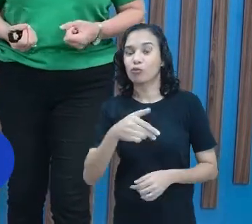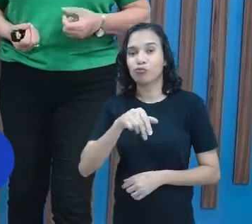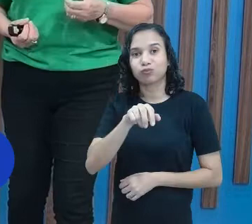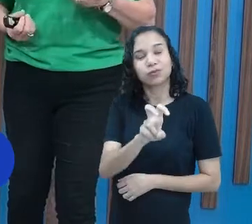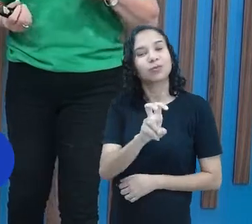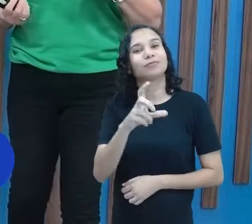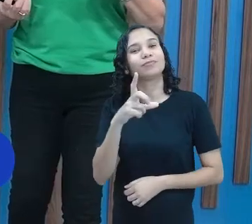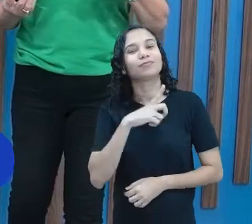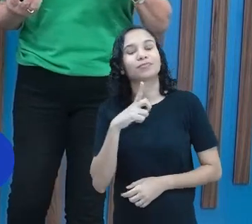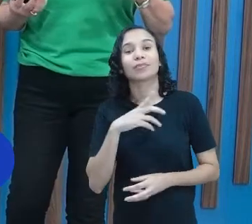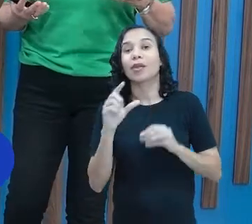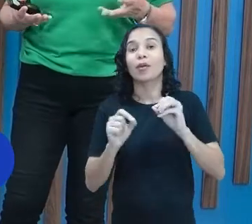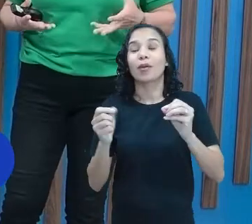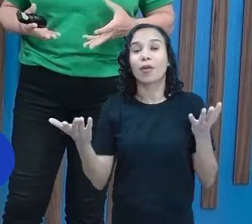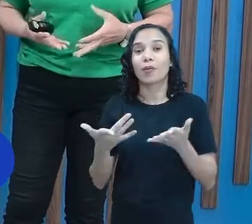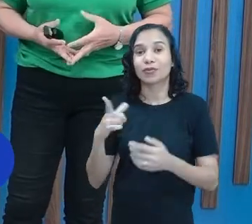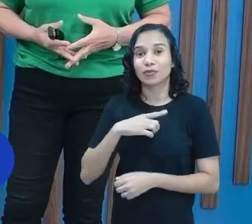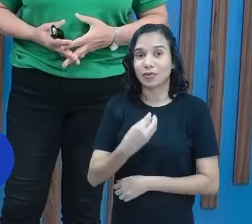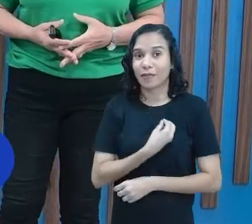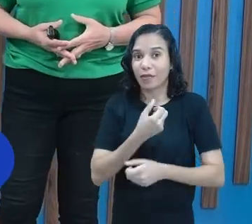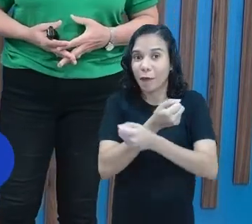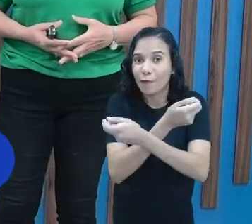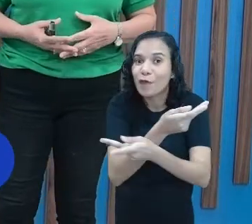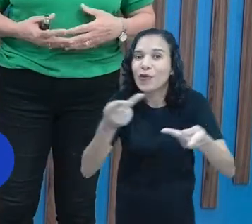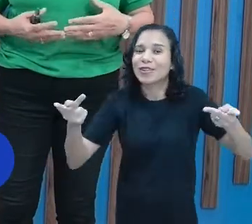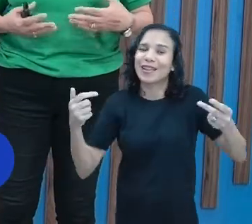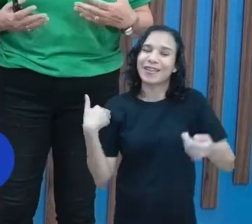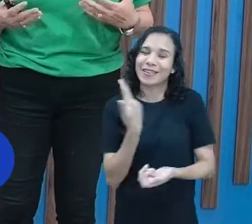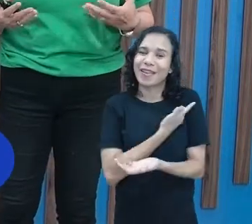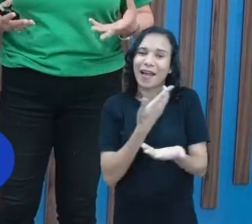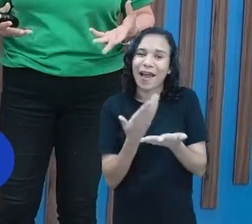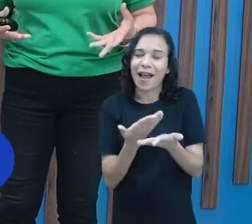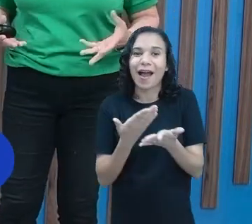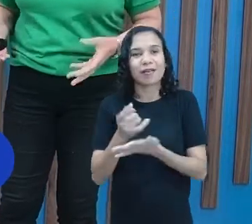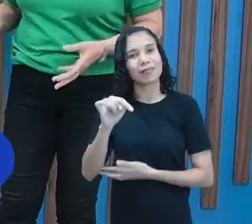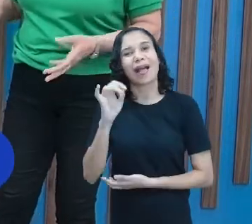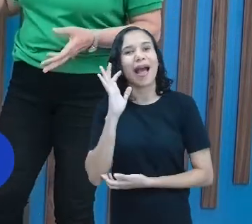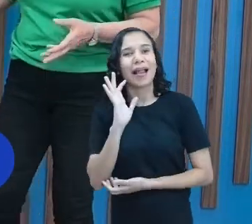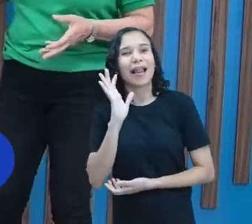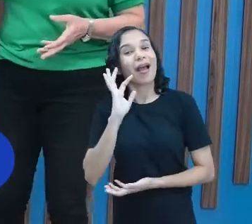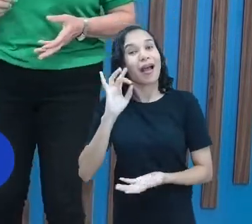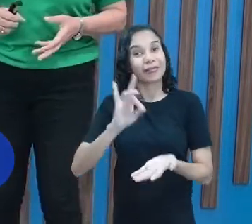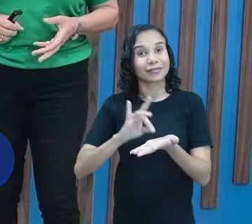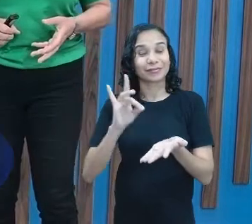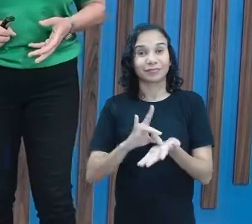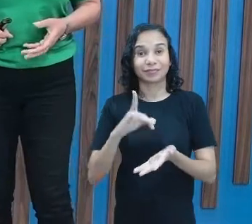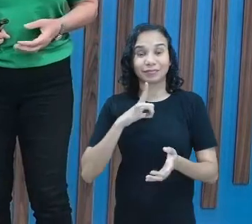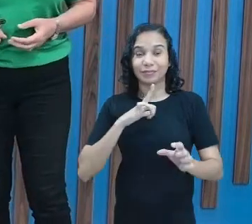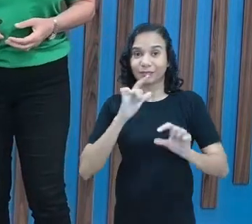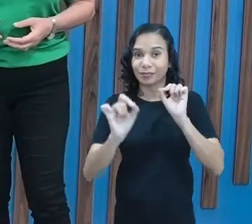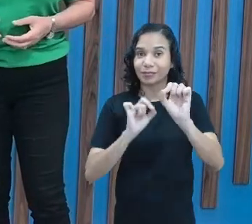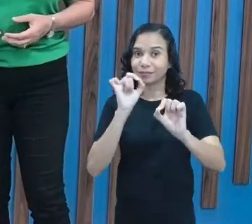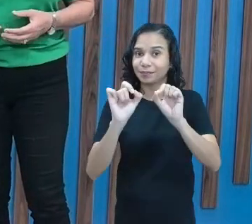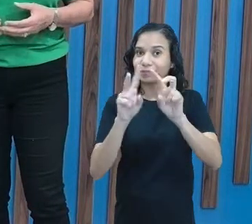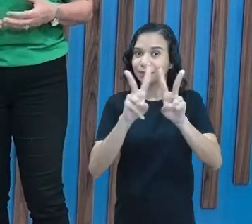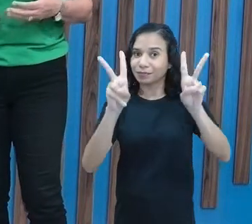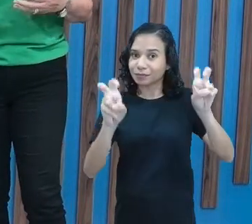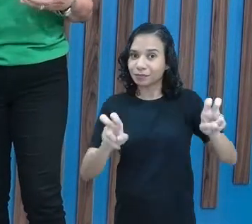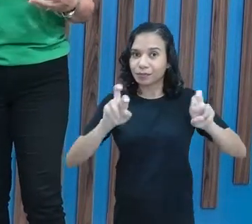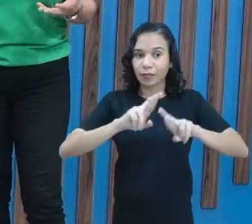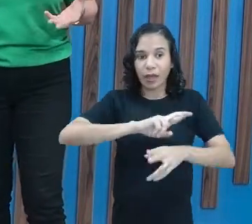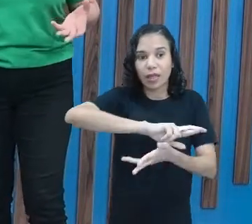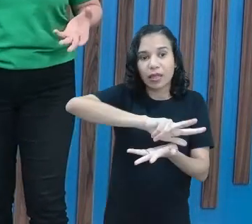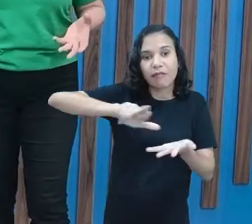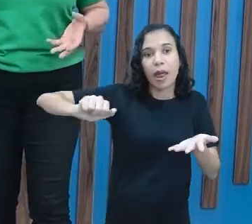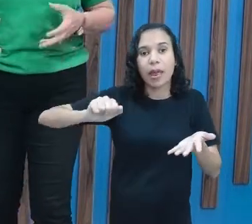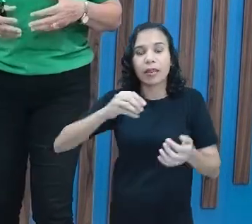5. Contamos com a presença de todos vocês. Nossa aula hoje vai ser bem legal. Nós temos aqui como tema diferentes